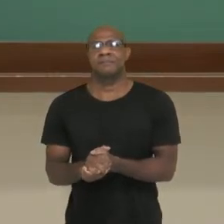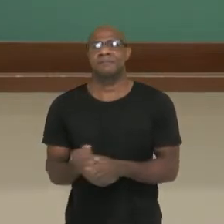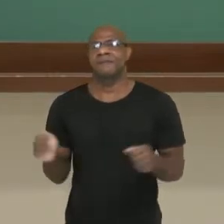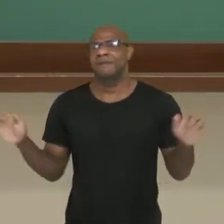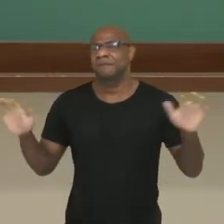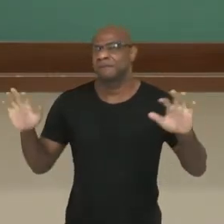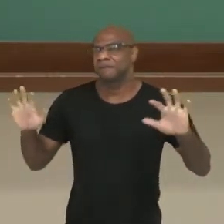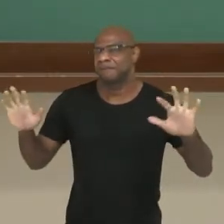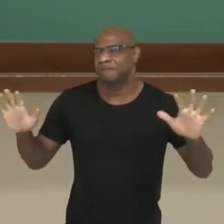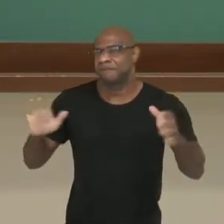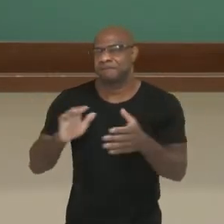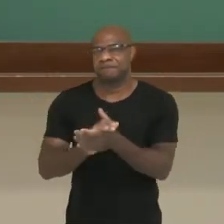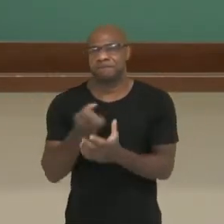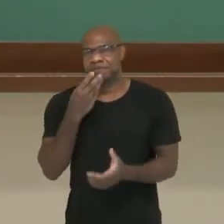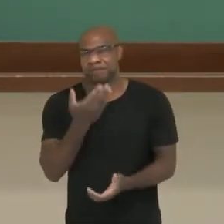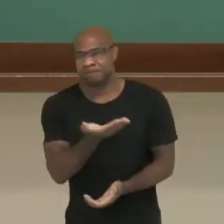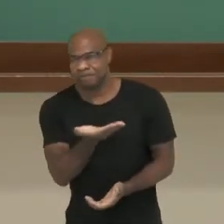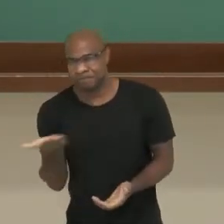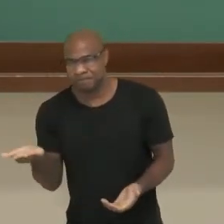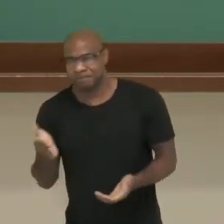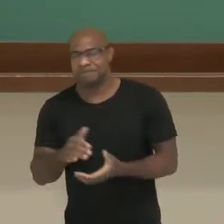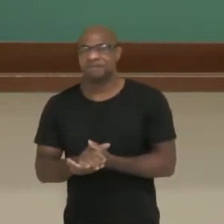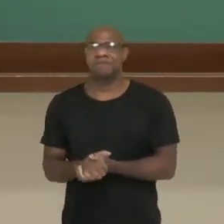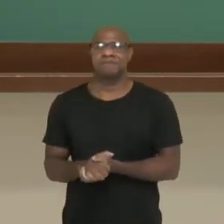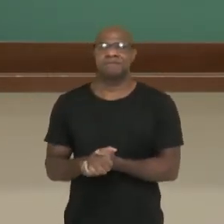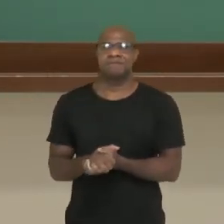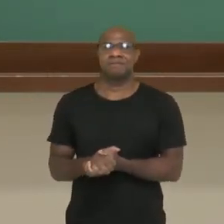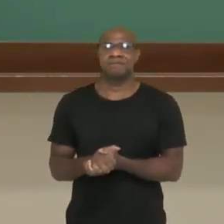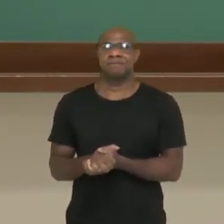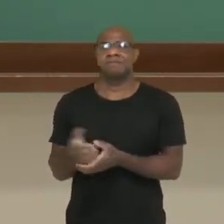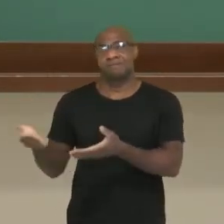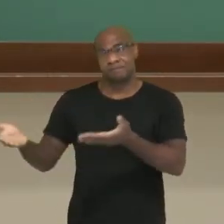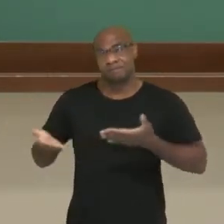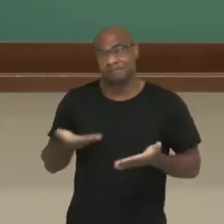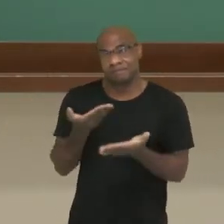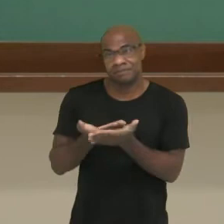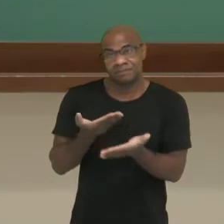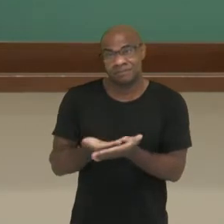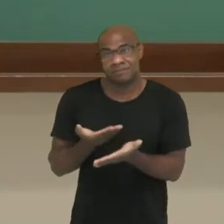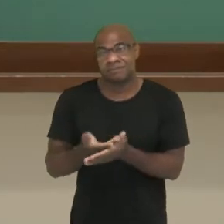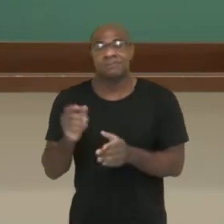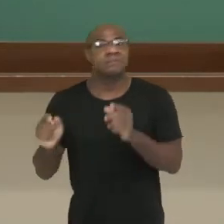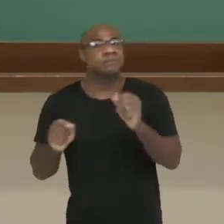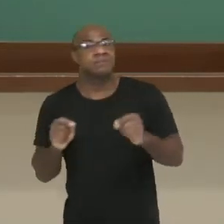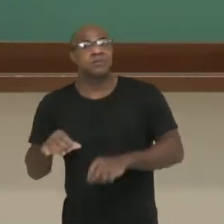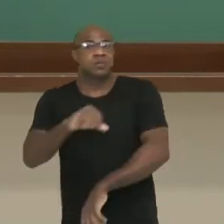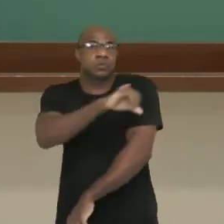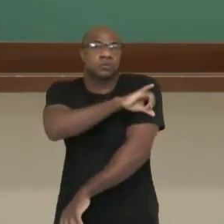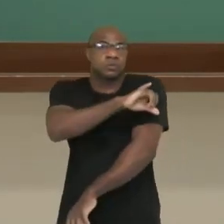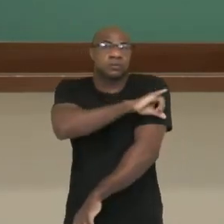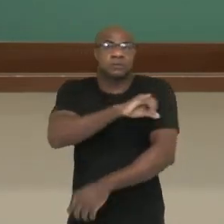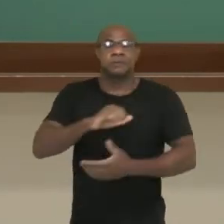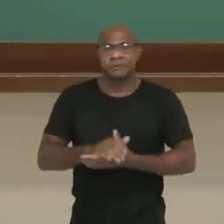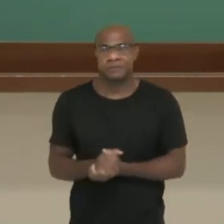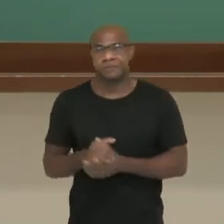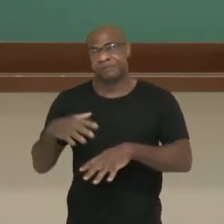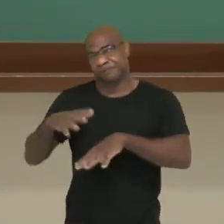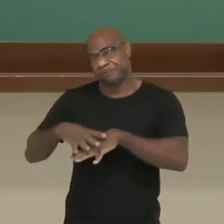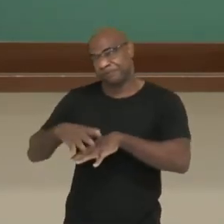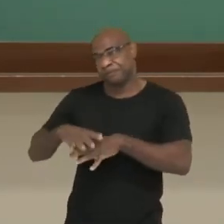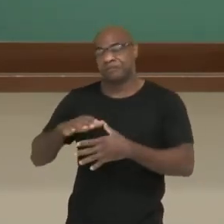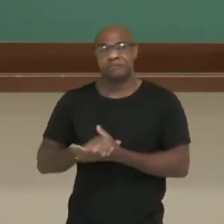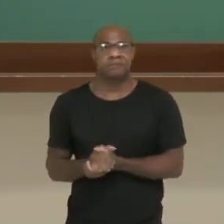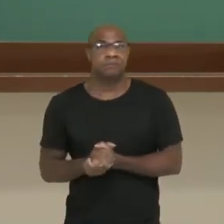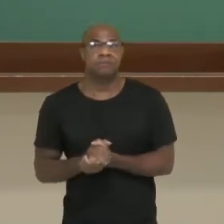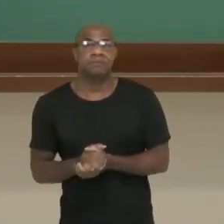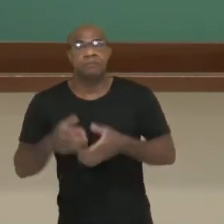Olá, pessoas lindas do meu coração, tudo bem com vocês? Sejam muito bem-vindos a mais uma aula do 9º ano de matemática.